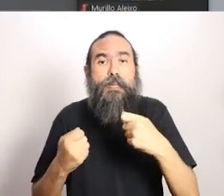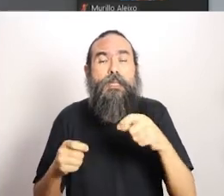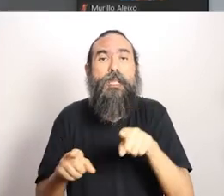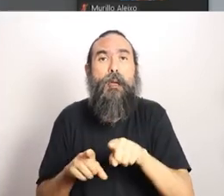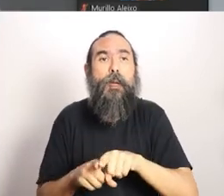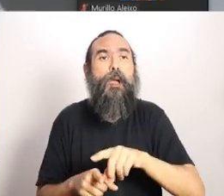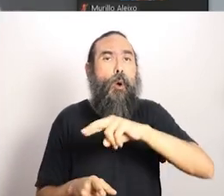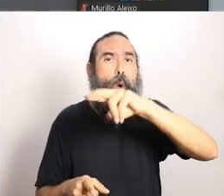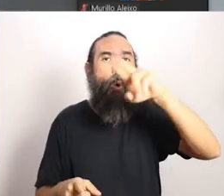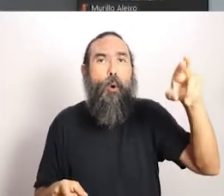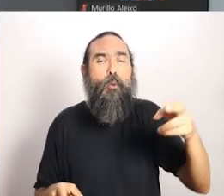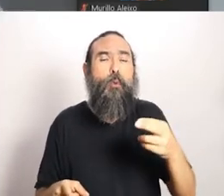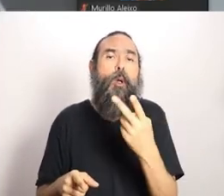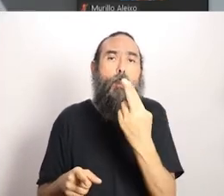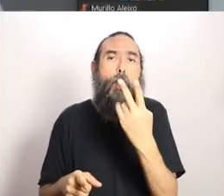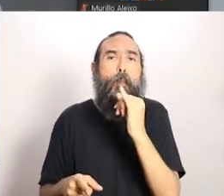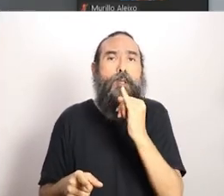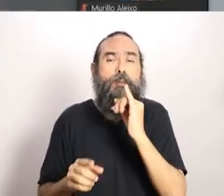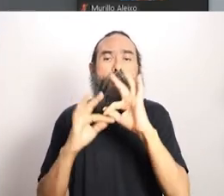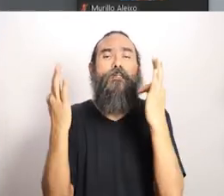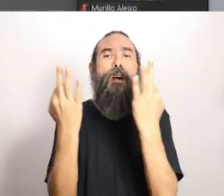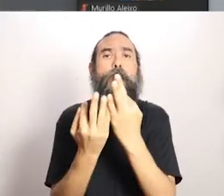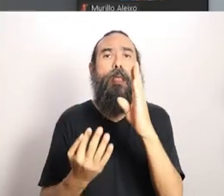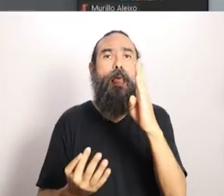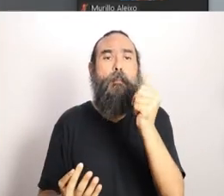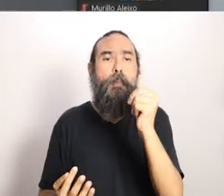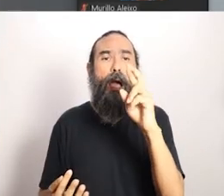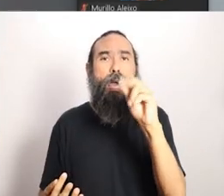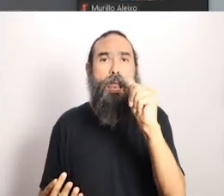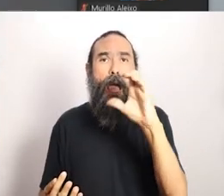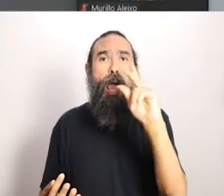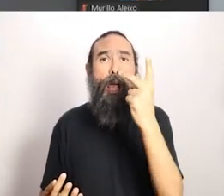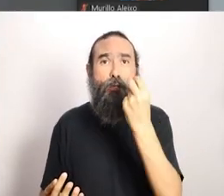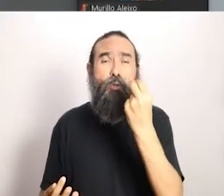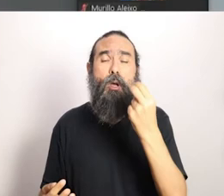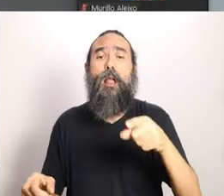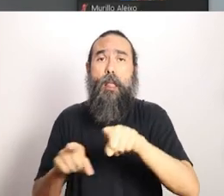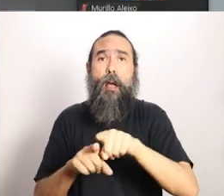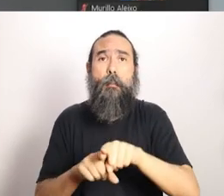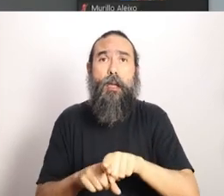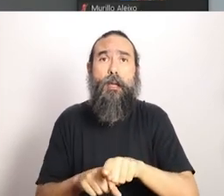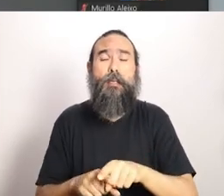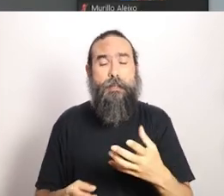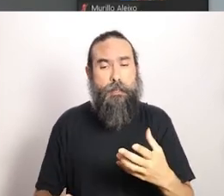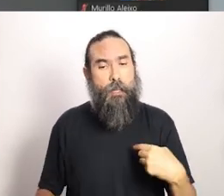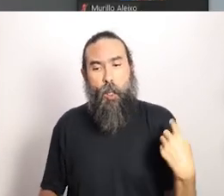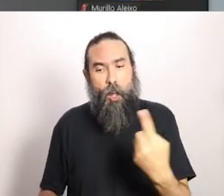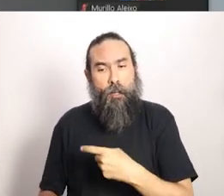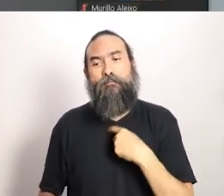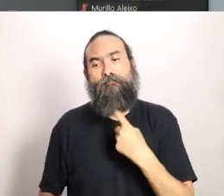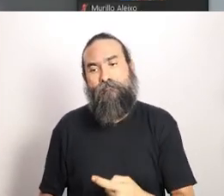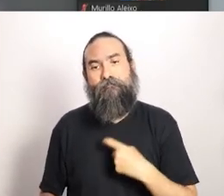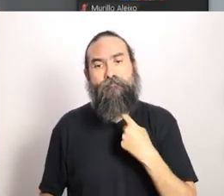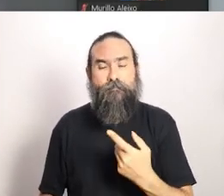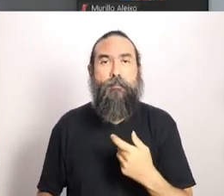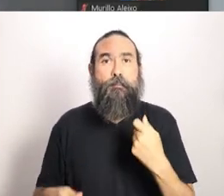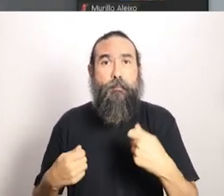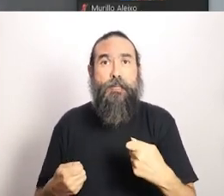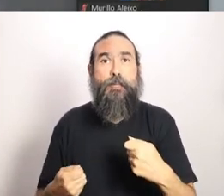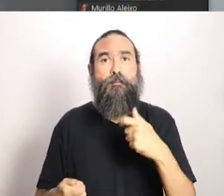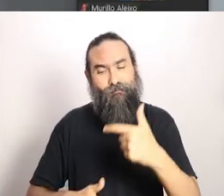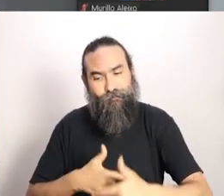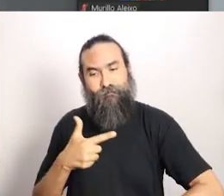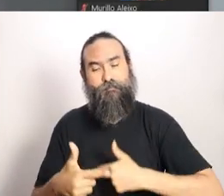também alcancem esse status e também usufrua disso. E a gente não consegue, porque a gente vê aí a travação